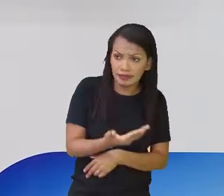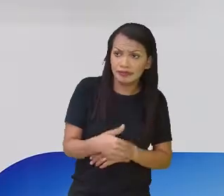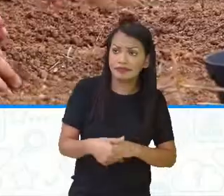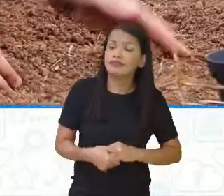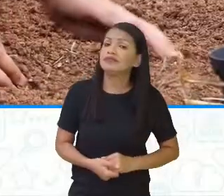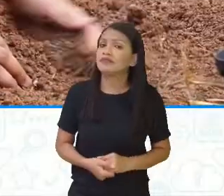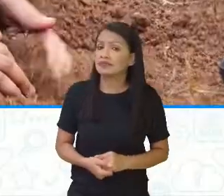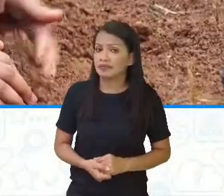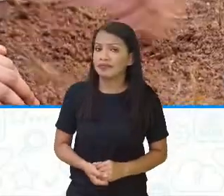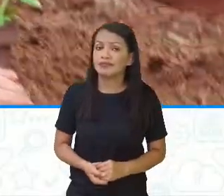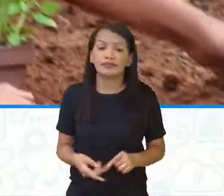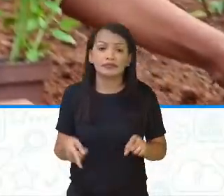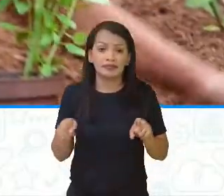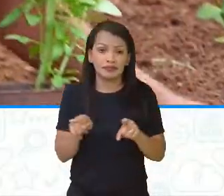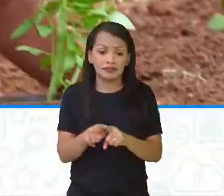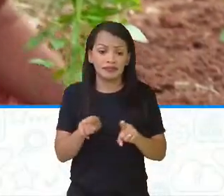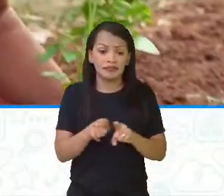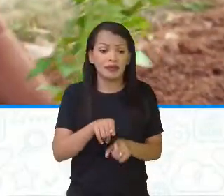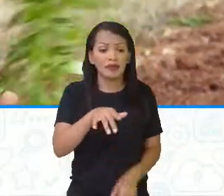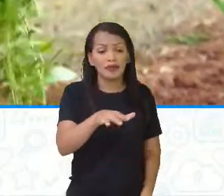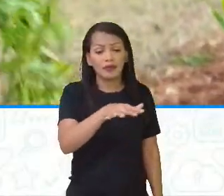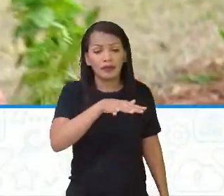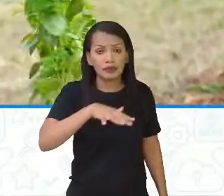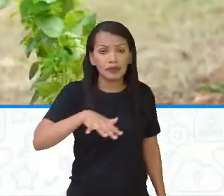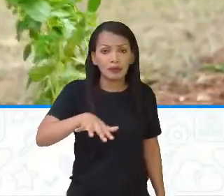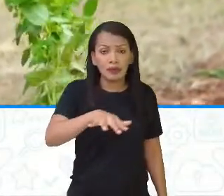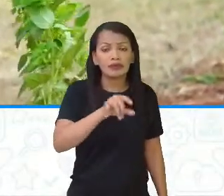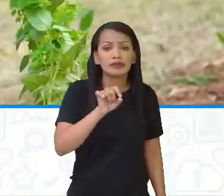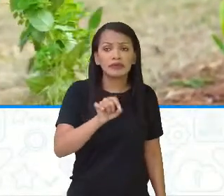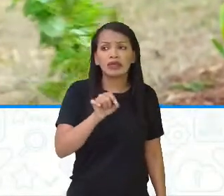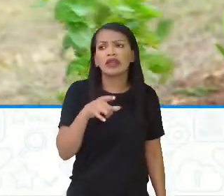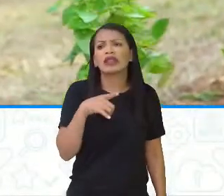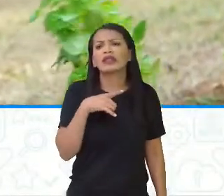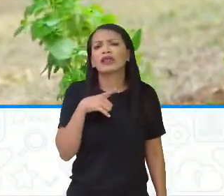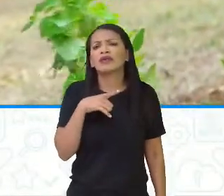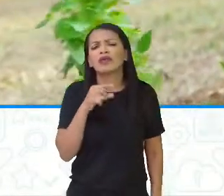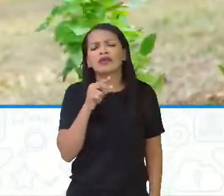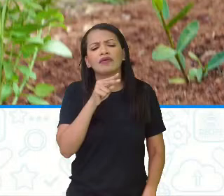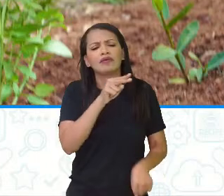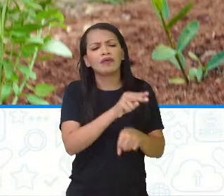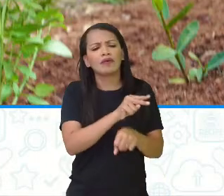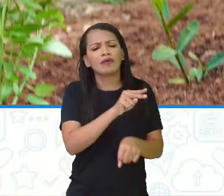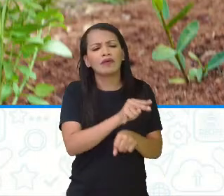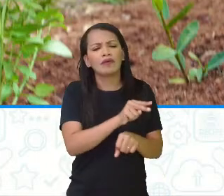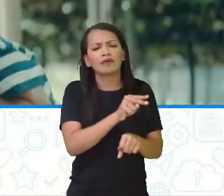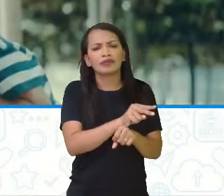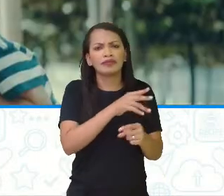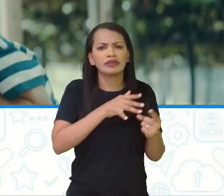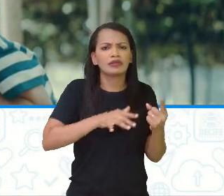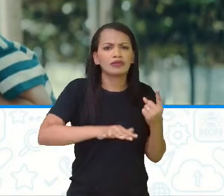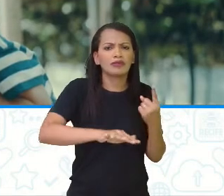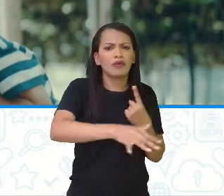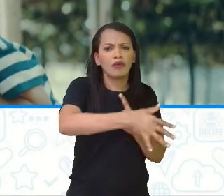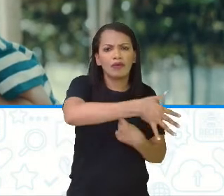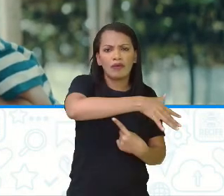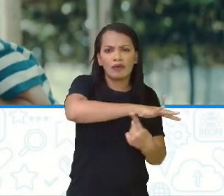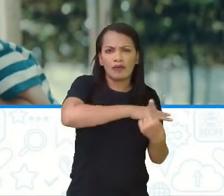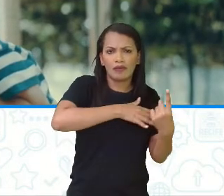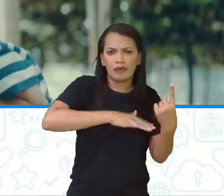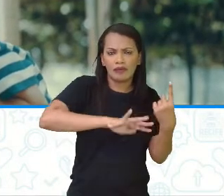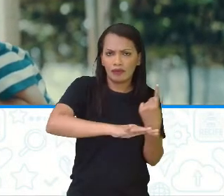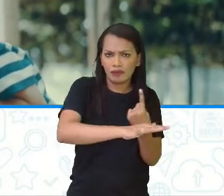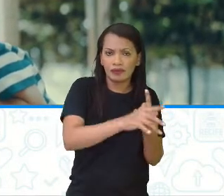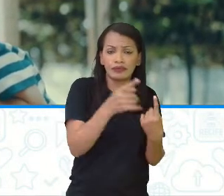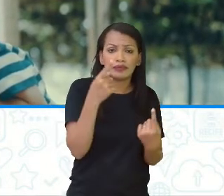Beleza. Além disso, é um espaço onde as pessoas cultivam também, tem aí a conservação ambiental.